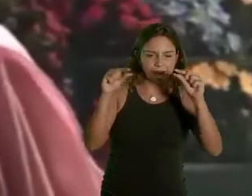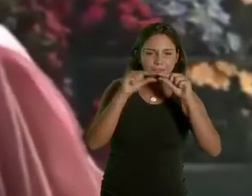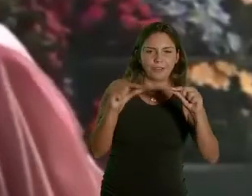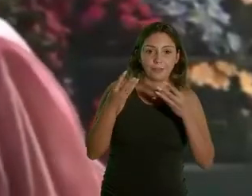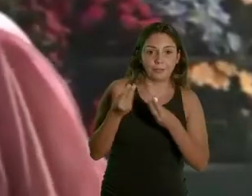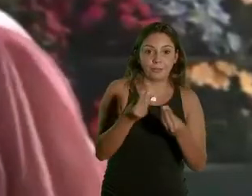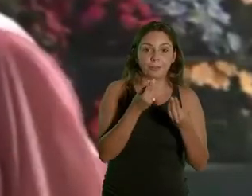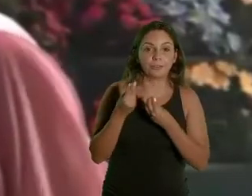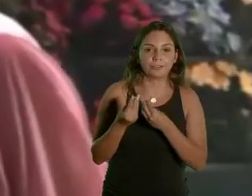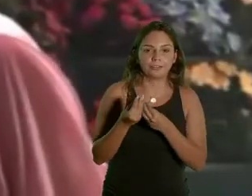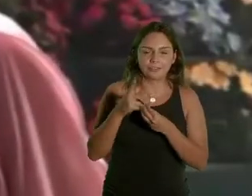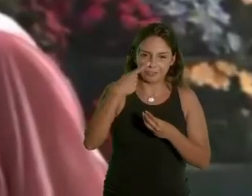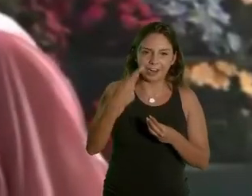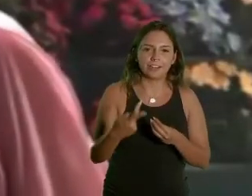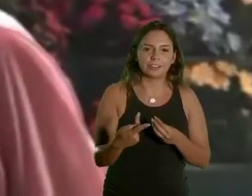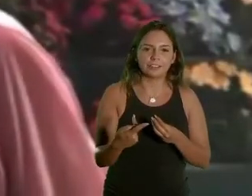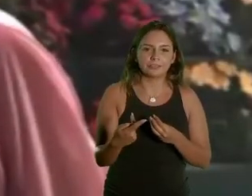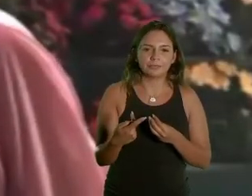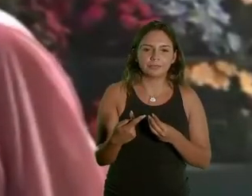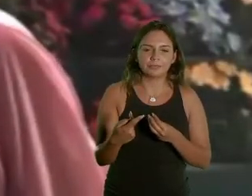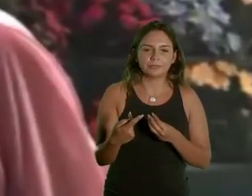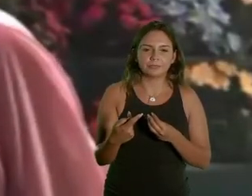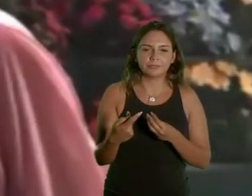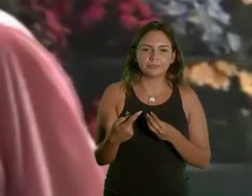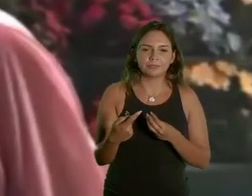fartura. Fale